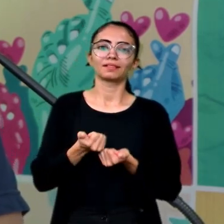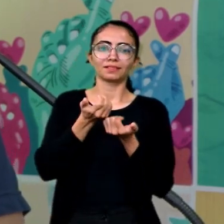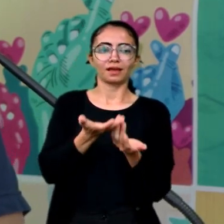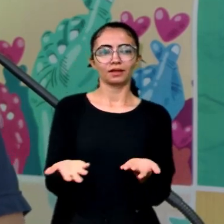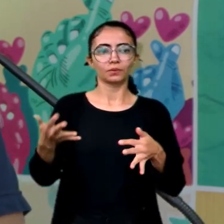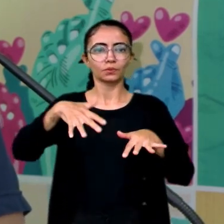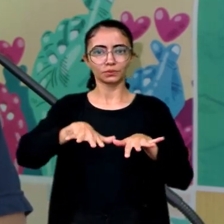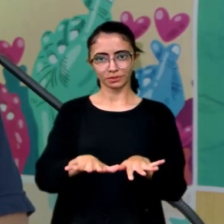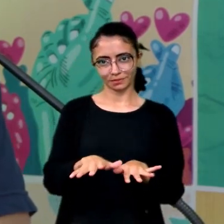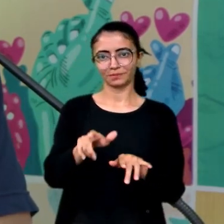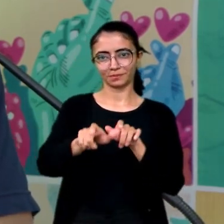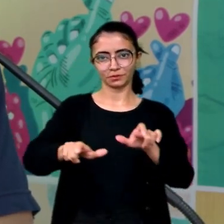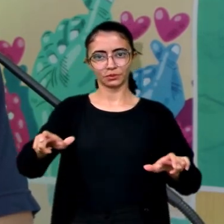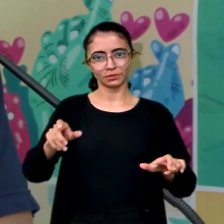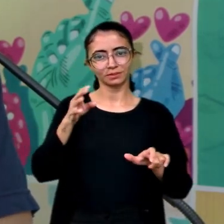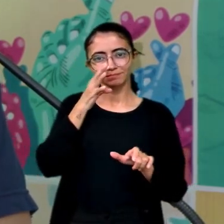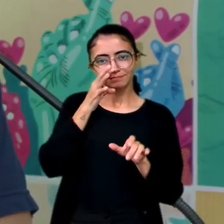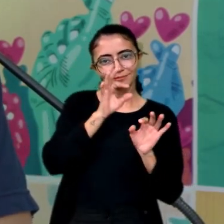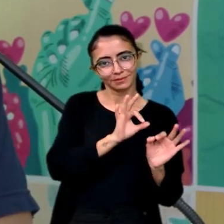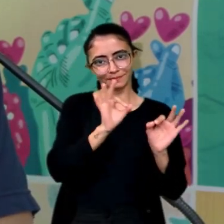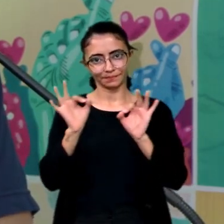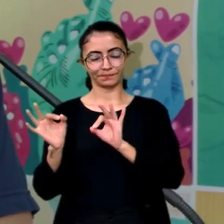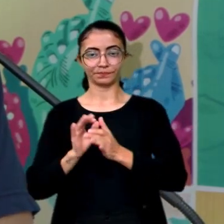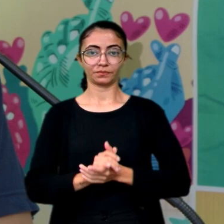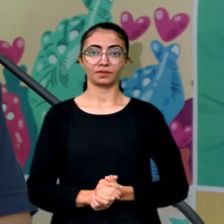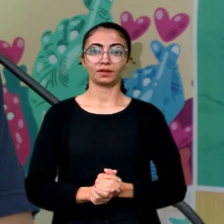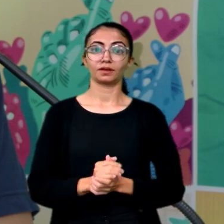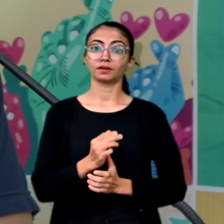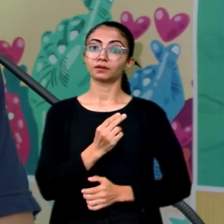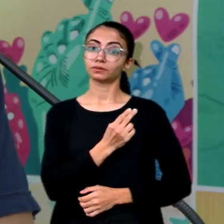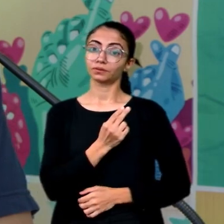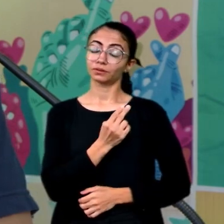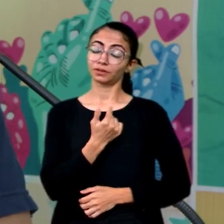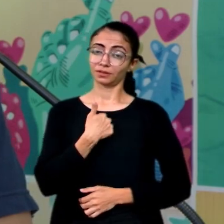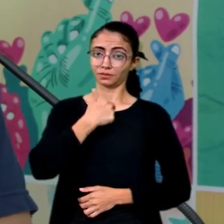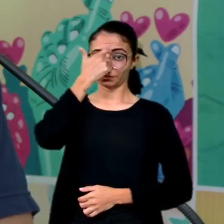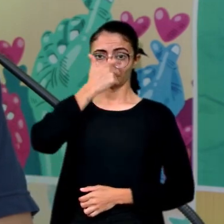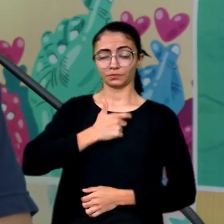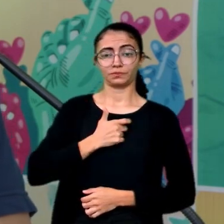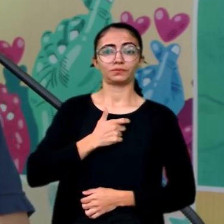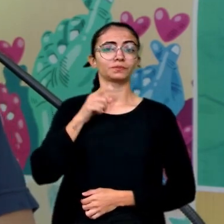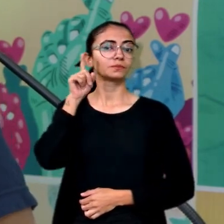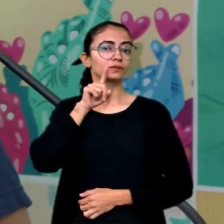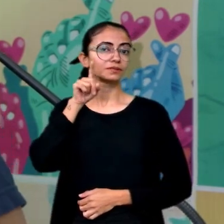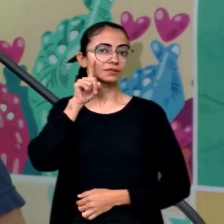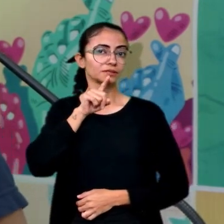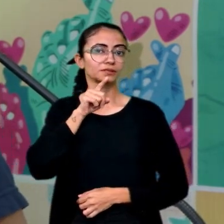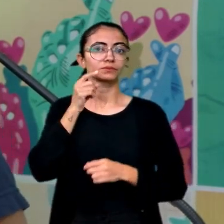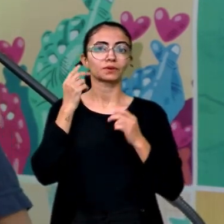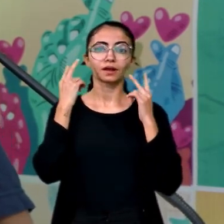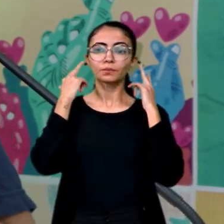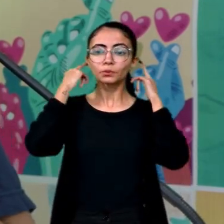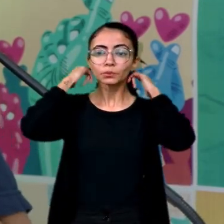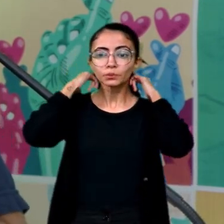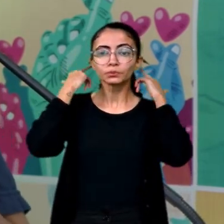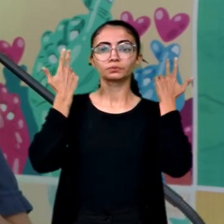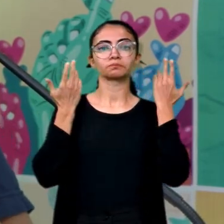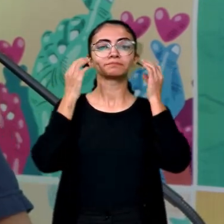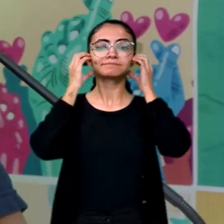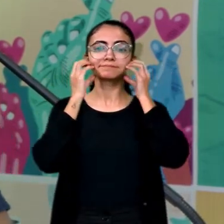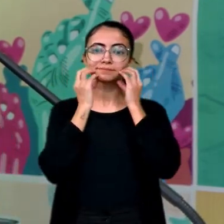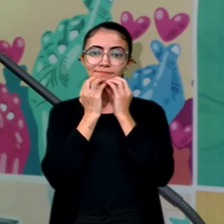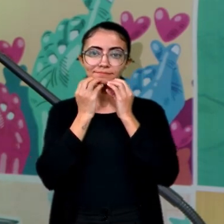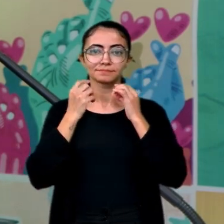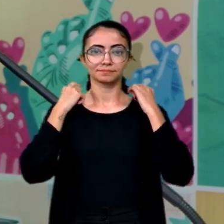está nos acompanhando. Eu sou moreno, tenho cabelos curtos, barba curta, estou com uma camisa azul, um